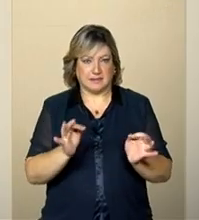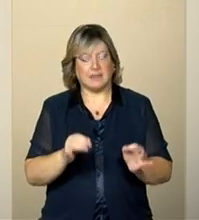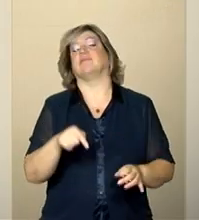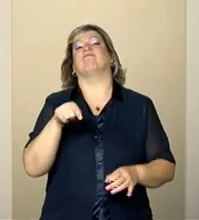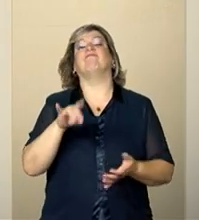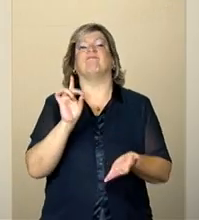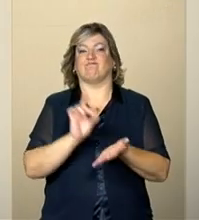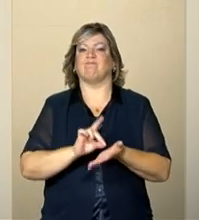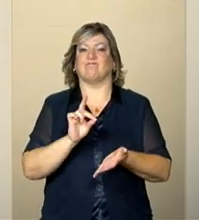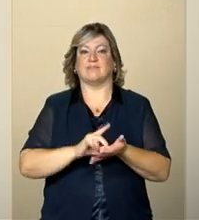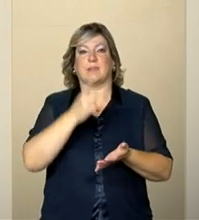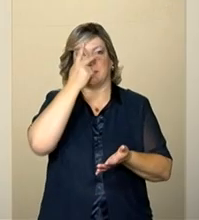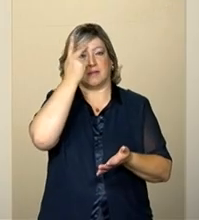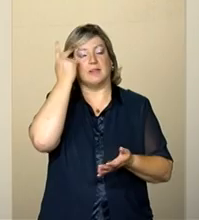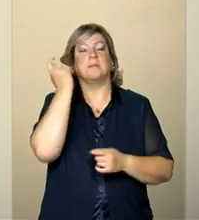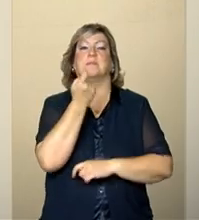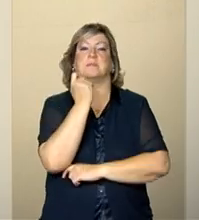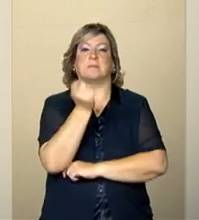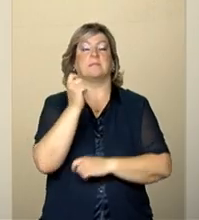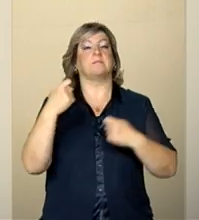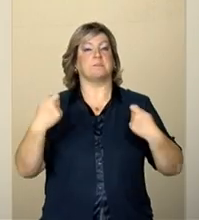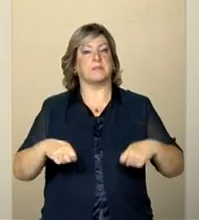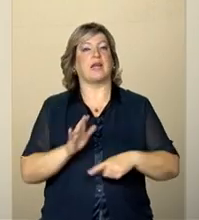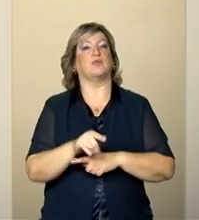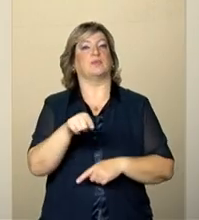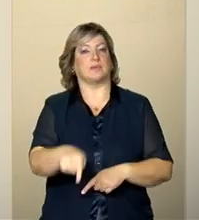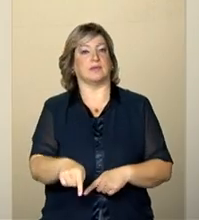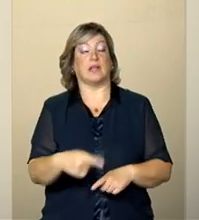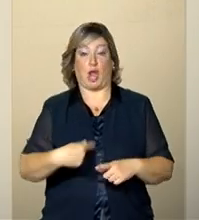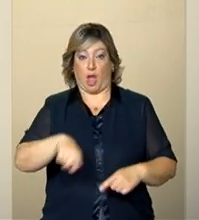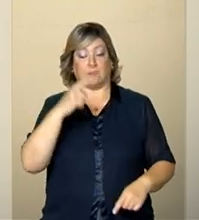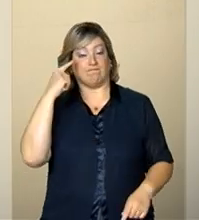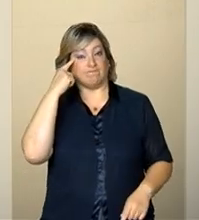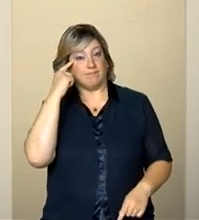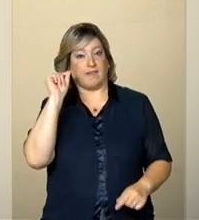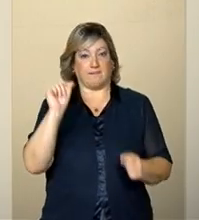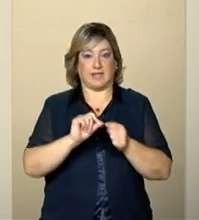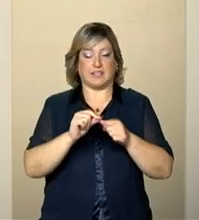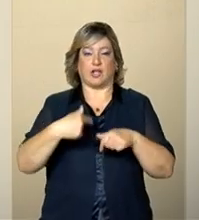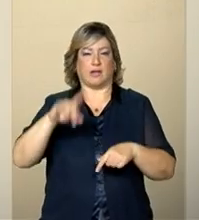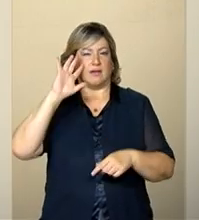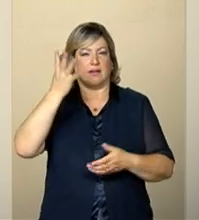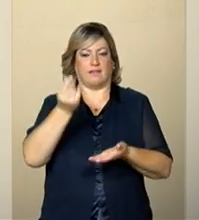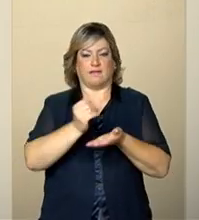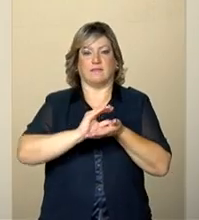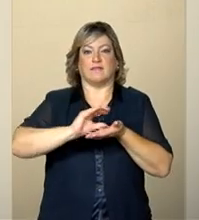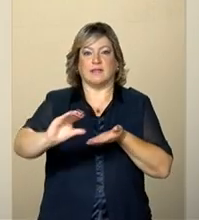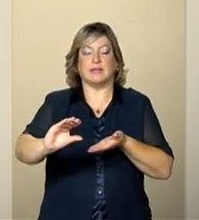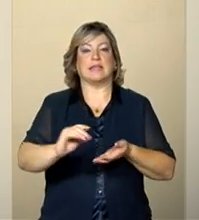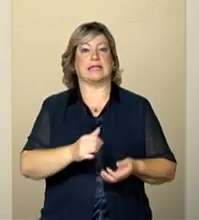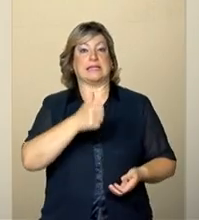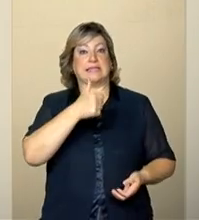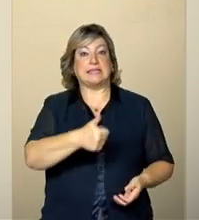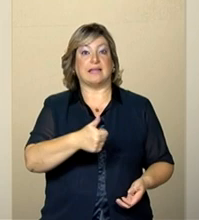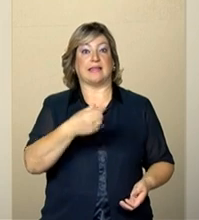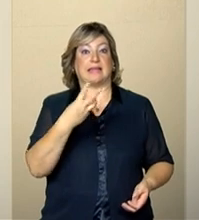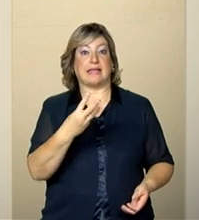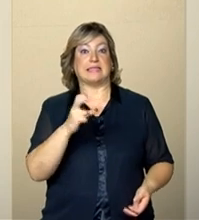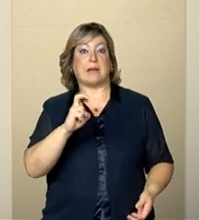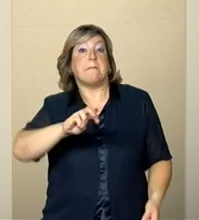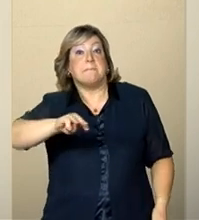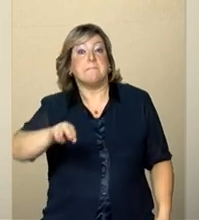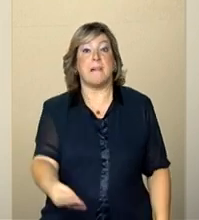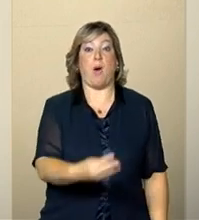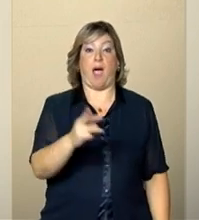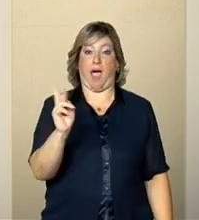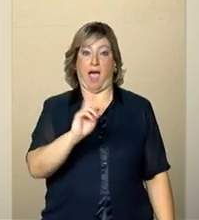grande verdade Luciano foi pensando nisso que nós decidimos investir r35 milhões